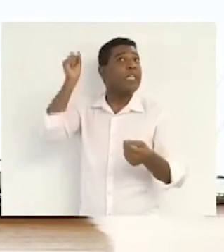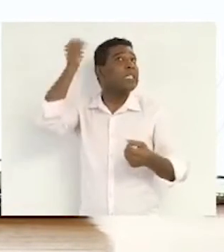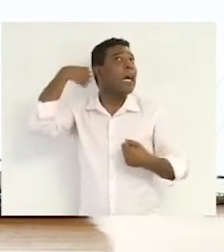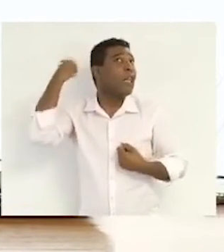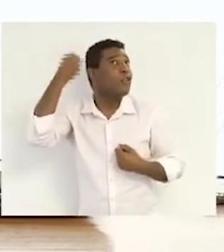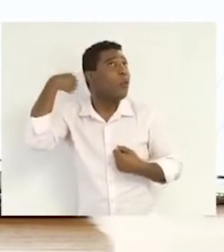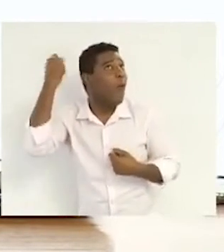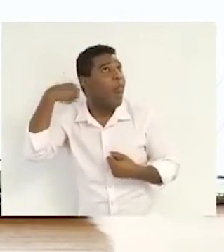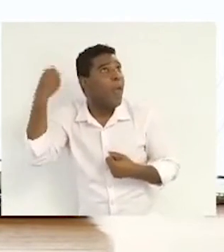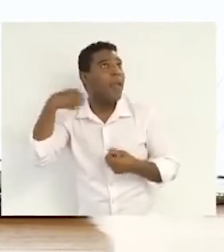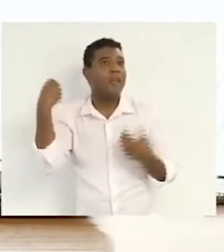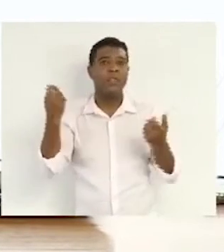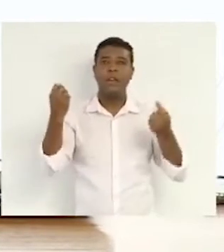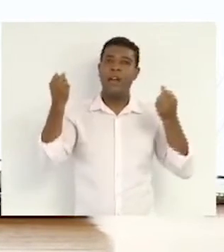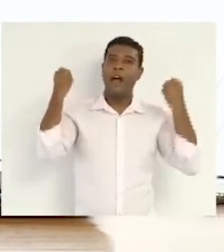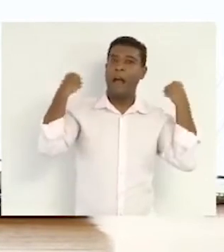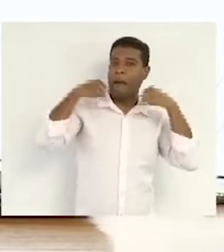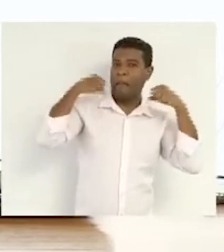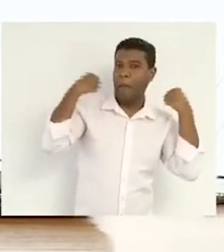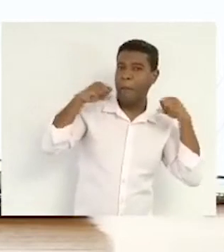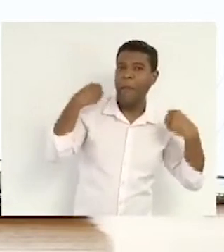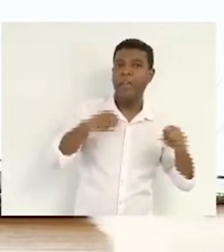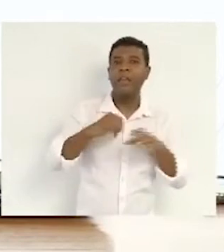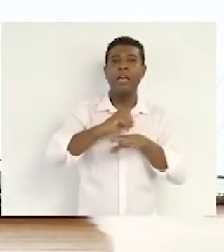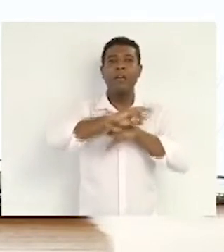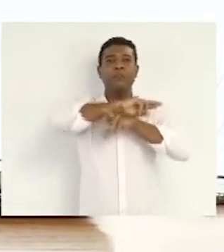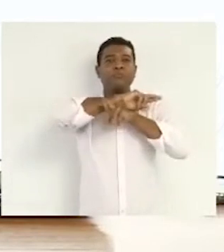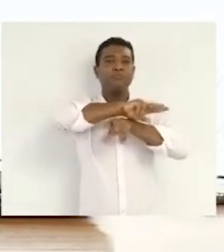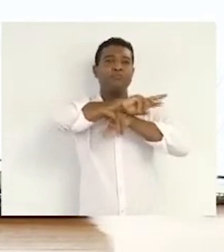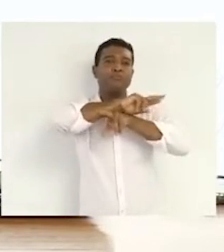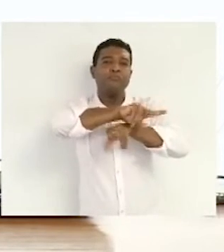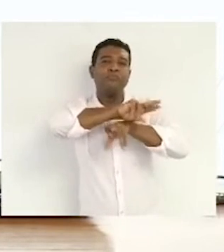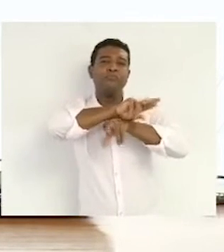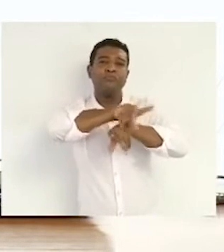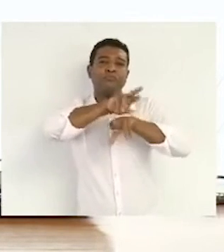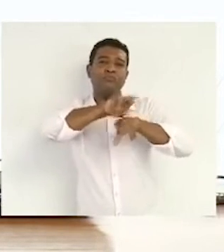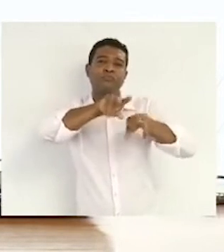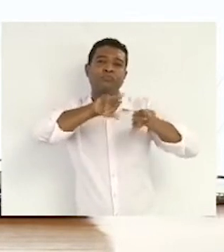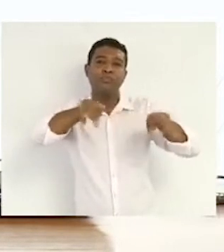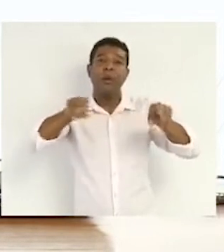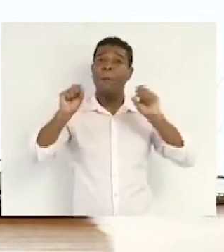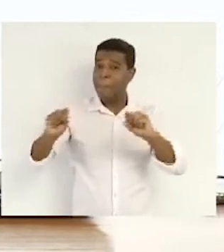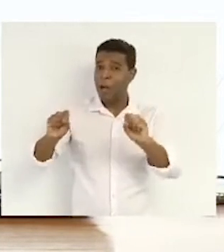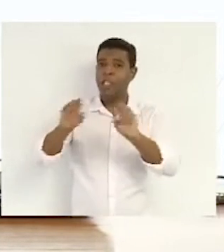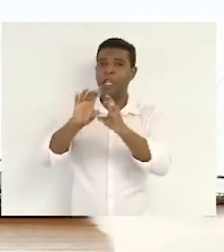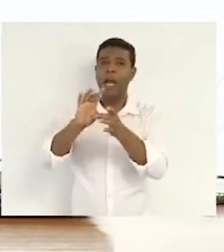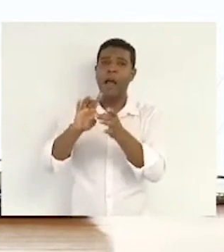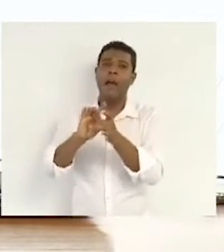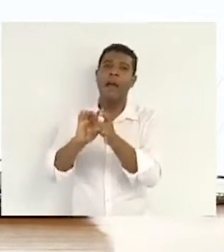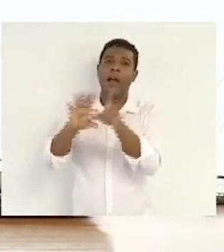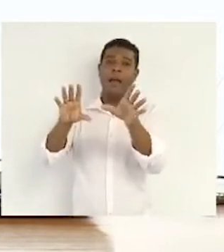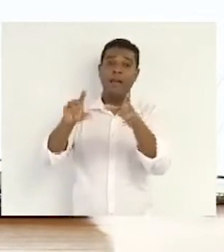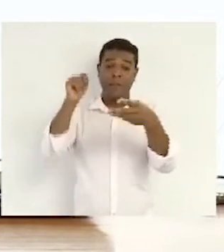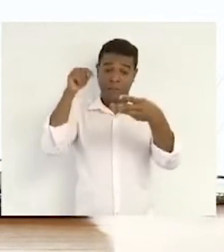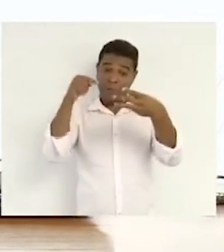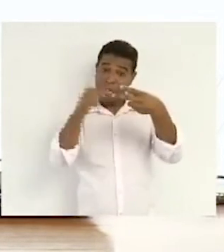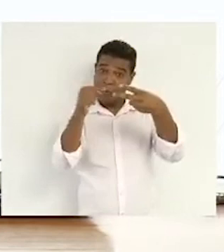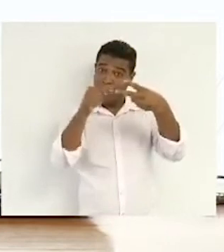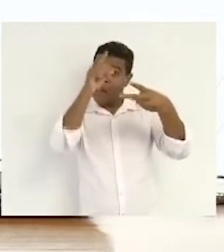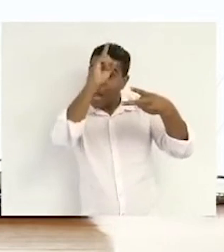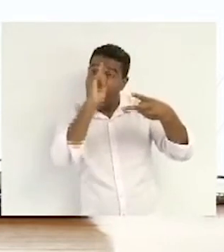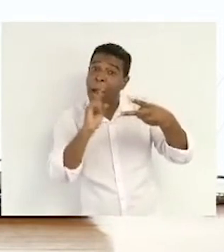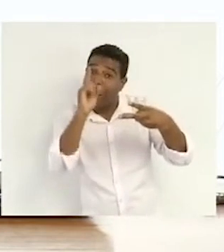academias e inúmeros outros segmentos. A onda amarela é o retorno quase que na